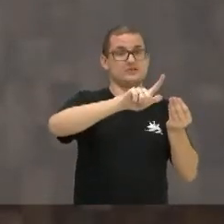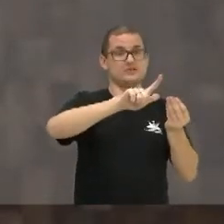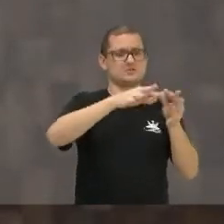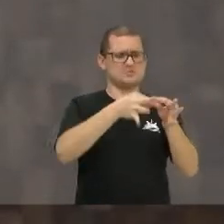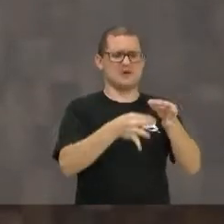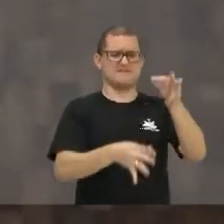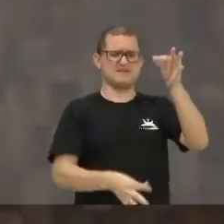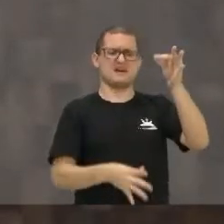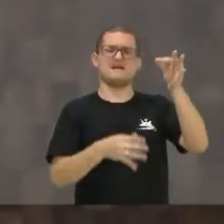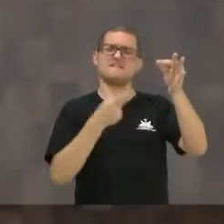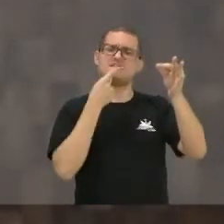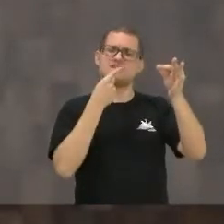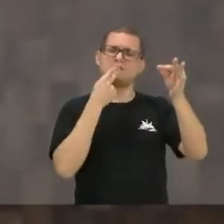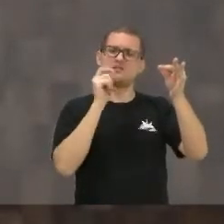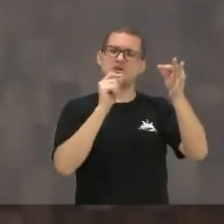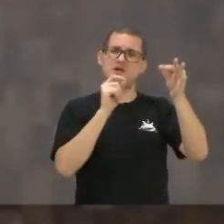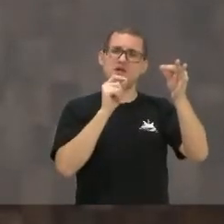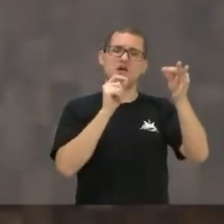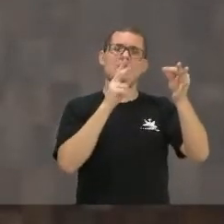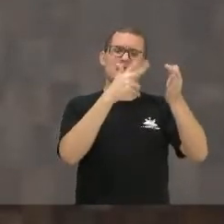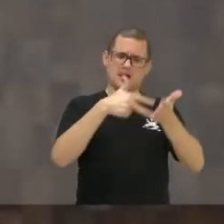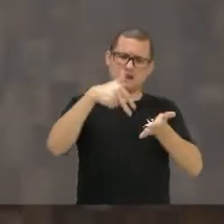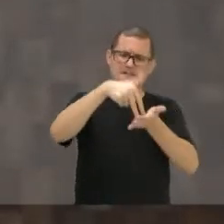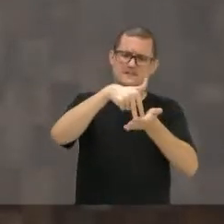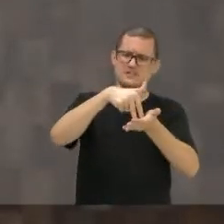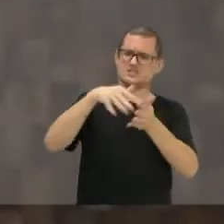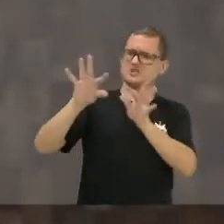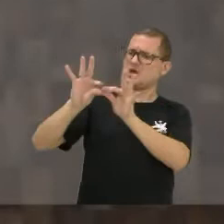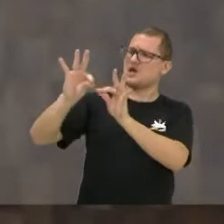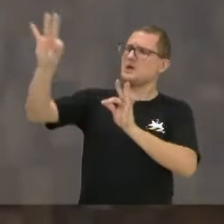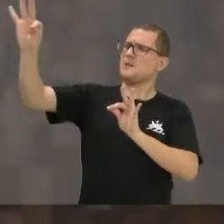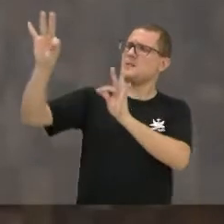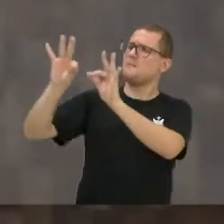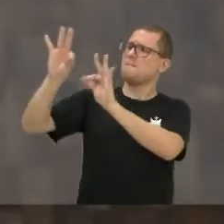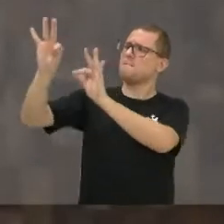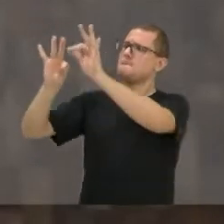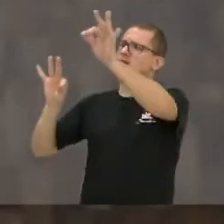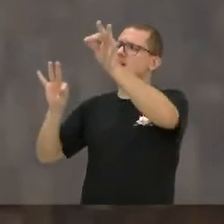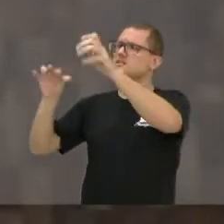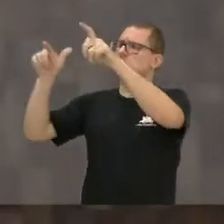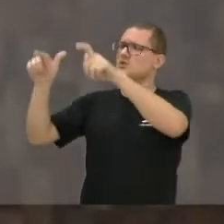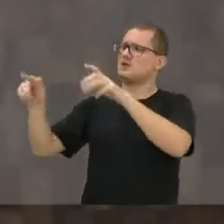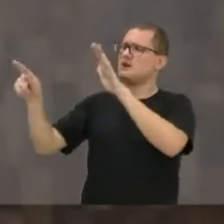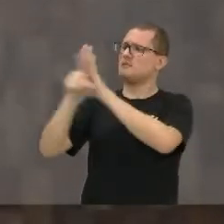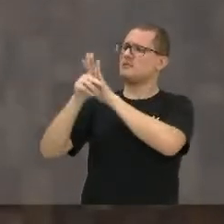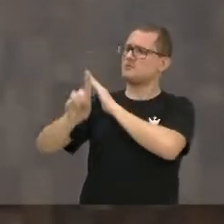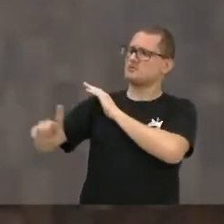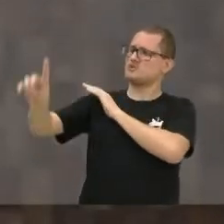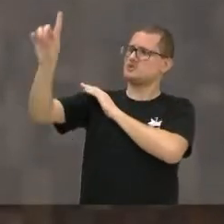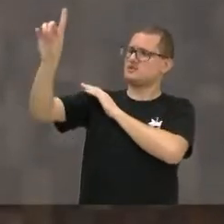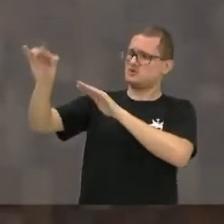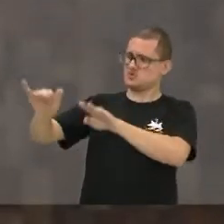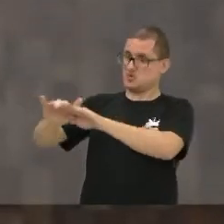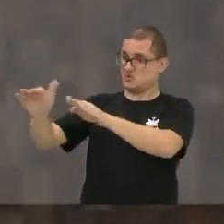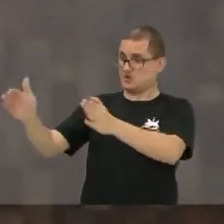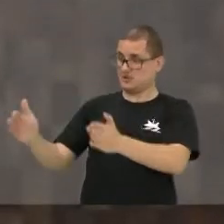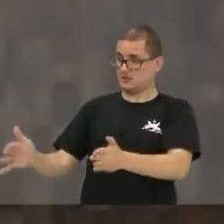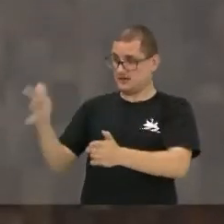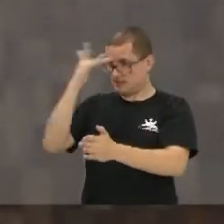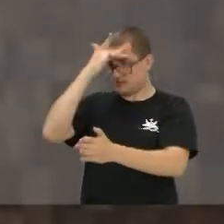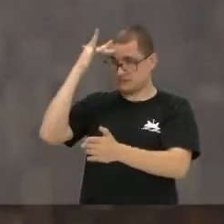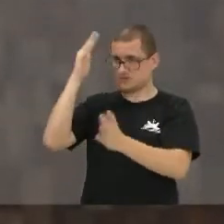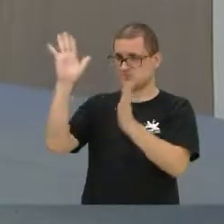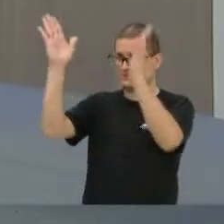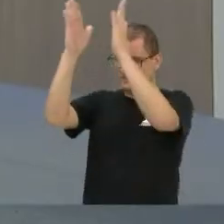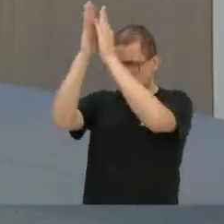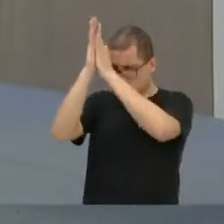a uma vara dizendo levanta-te e mede o templo de deus o altar e os que nele adoram